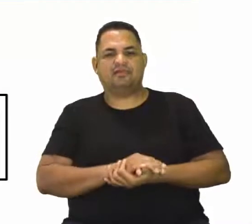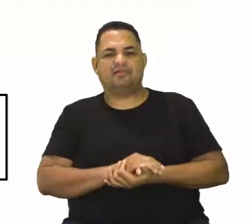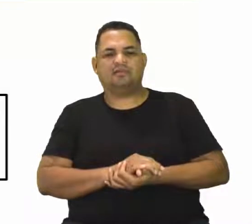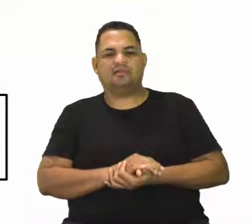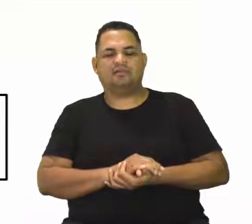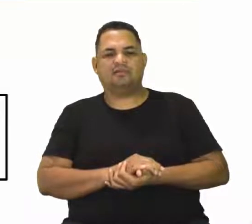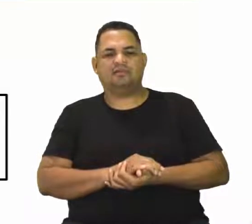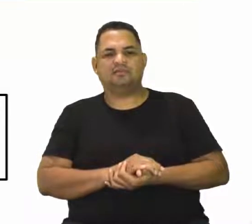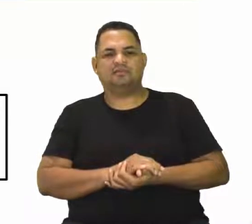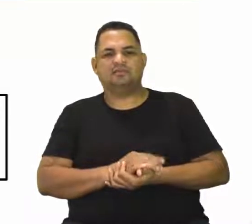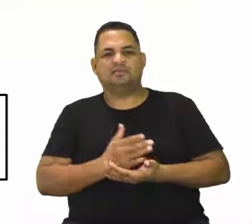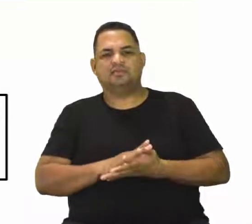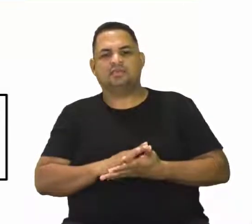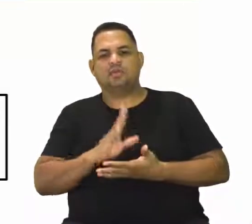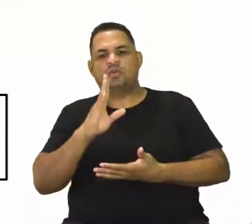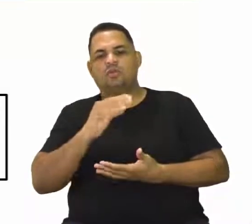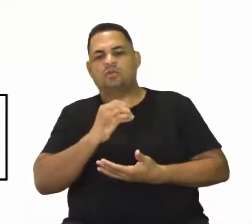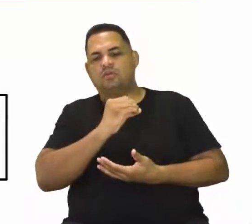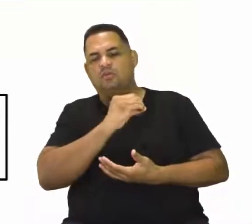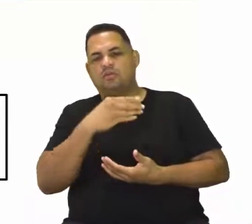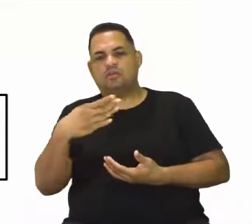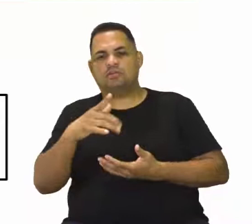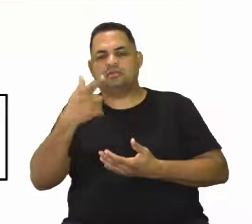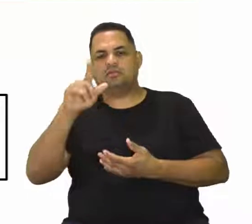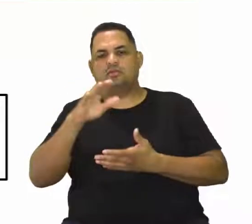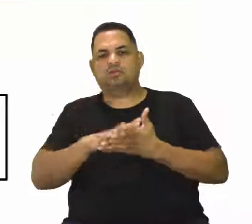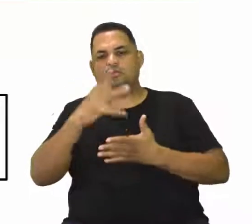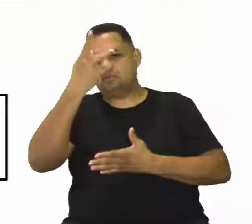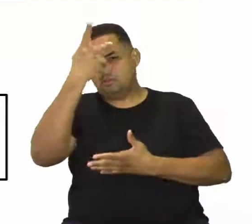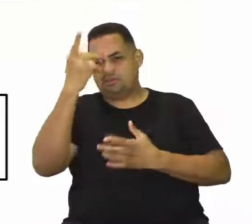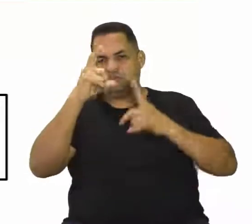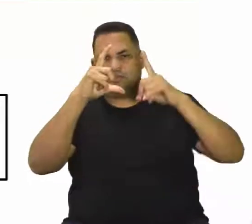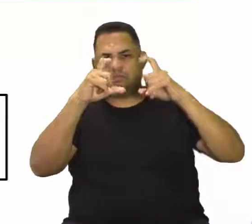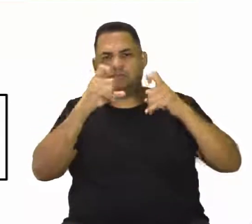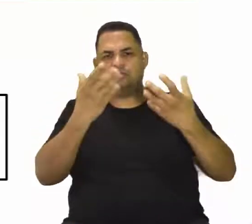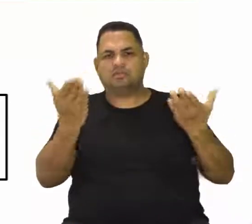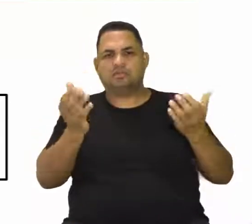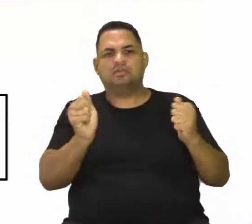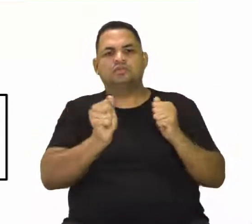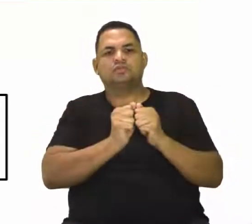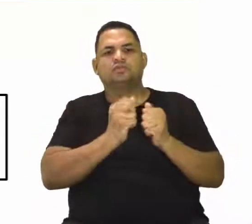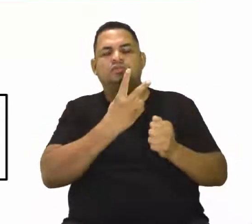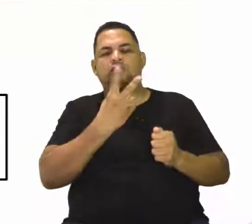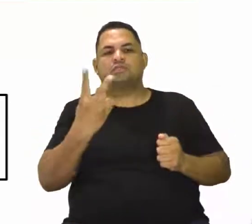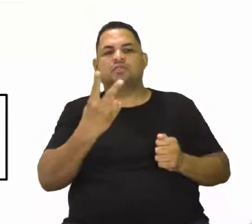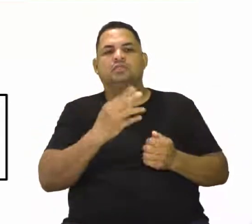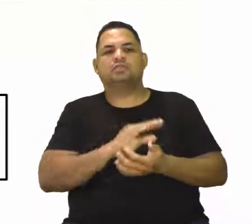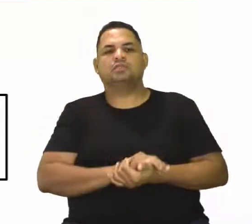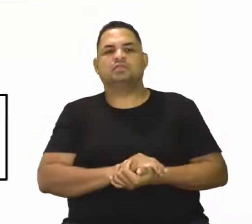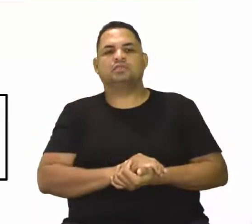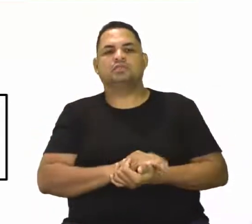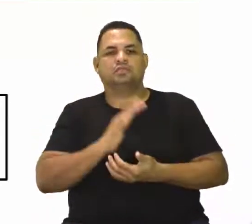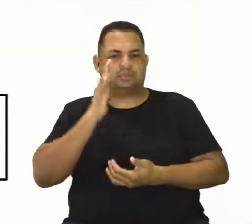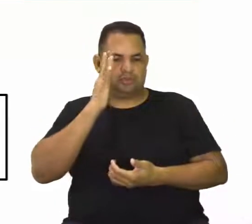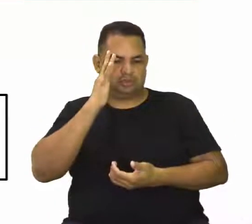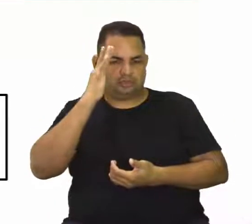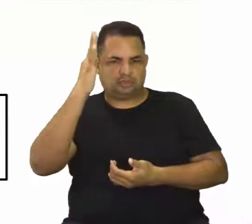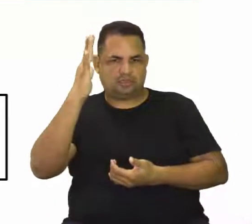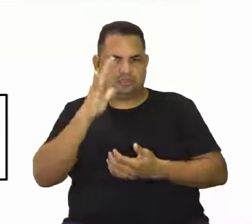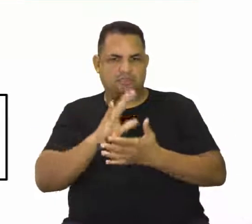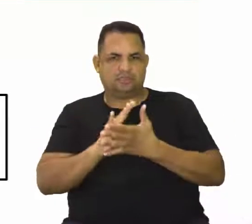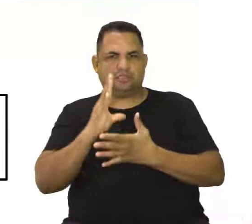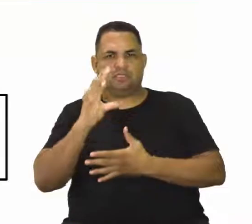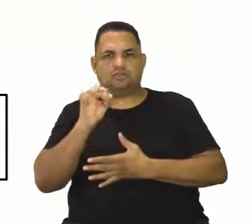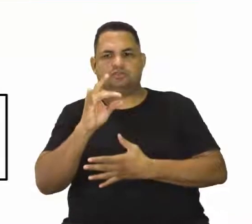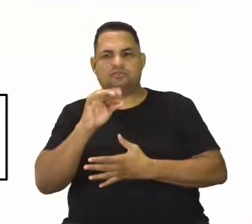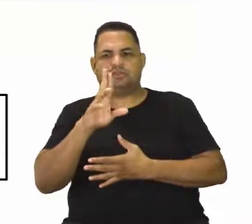o álbum estava com outra pessoa igual a festa assim e aí tirar e colocar esse tempo para dizer Teoria da